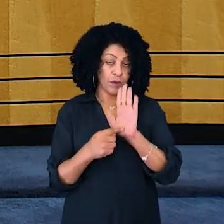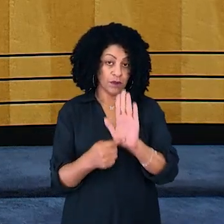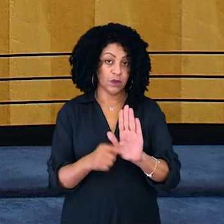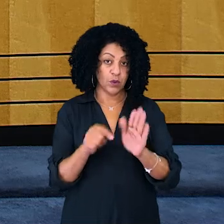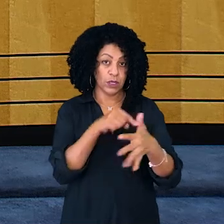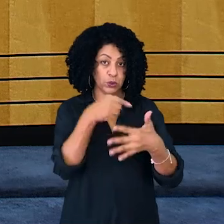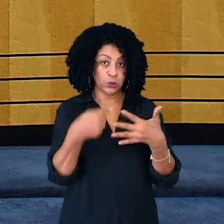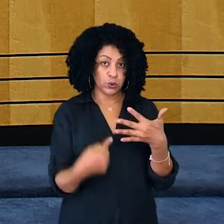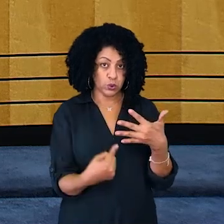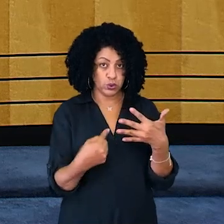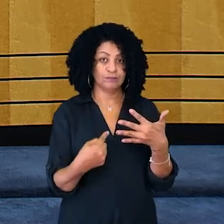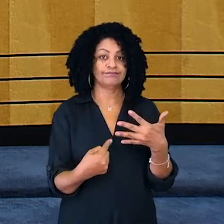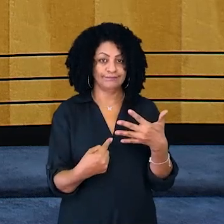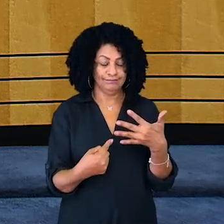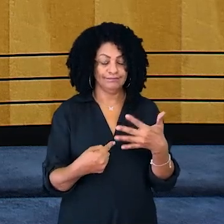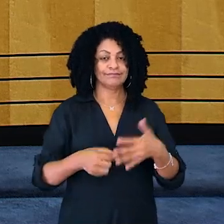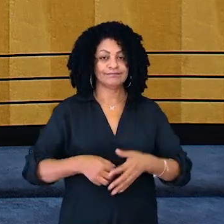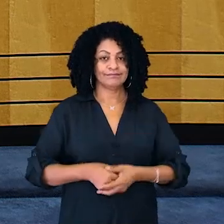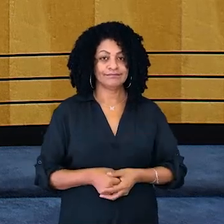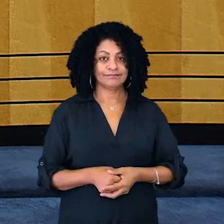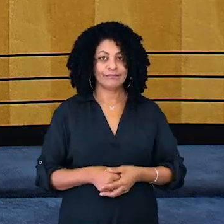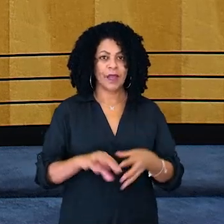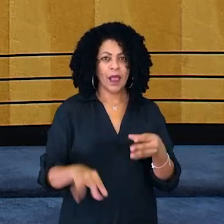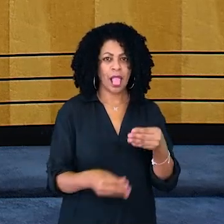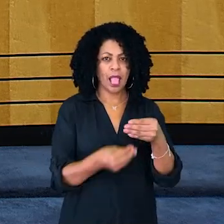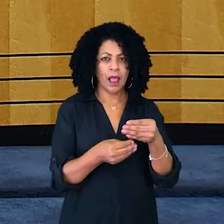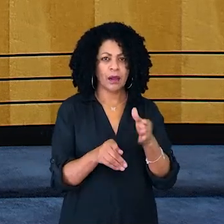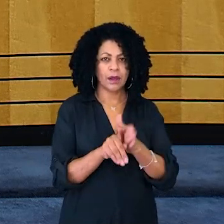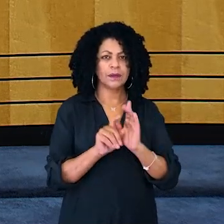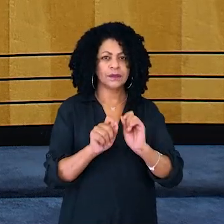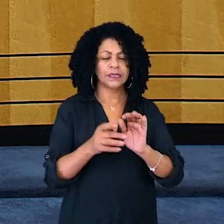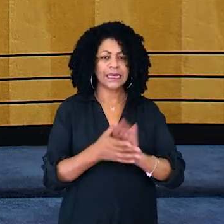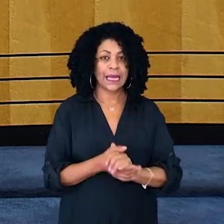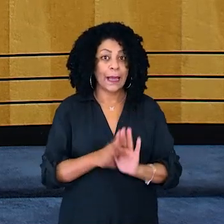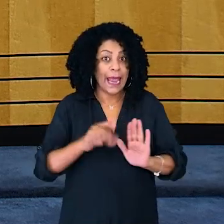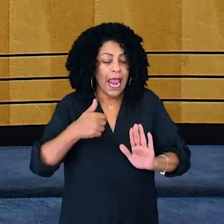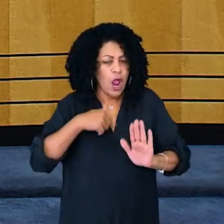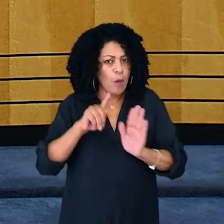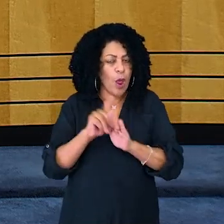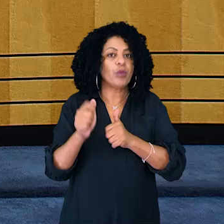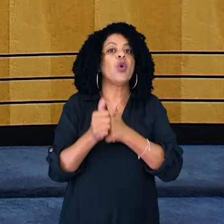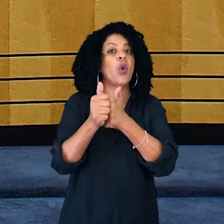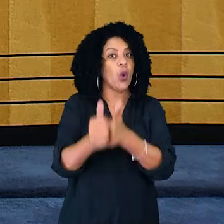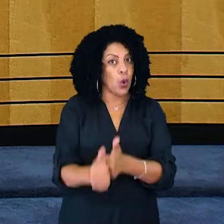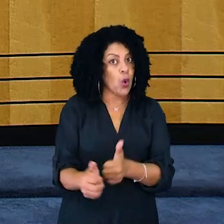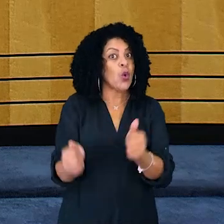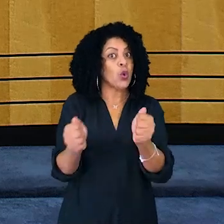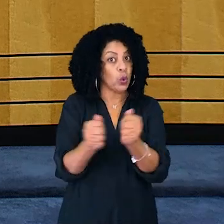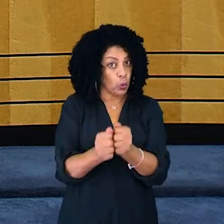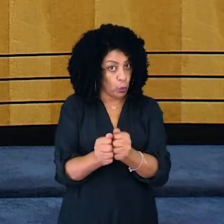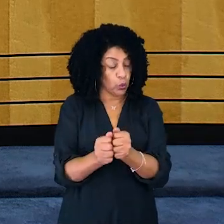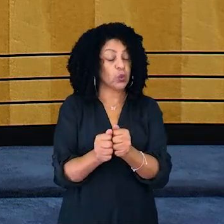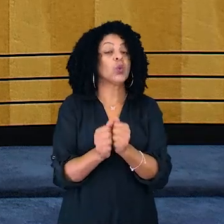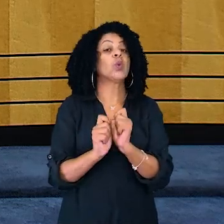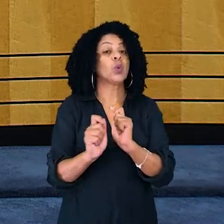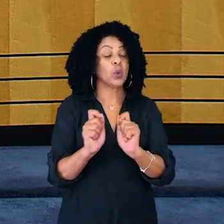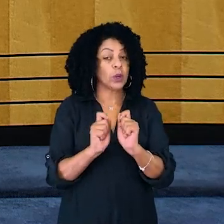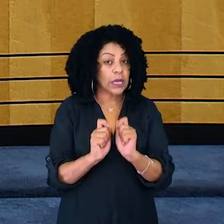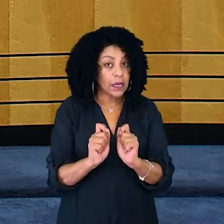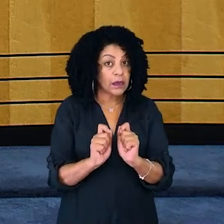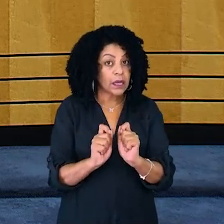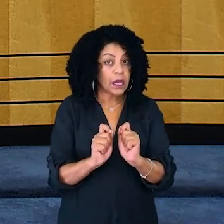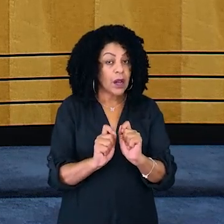trouxe alguns fundamentos em acréscimo, mas estou acompanhando inteiramente